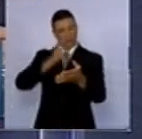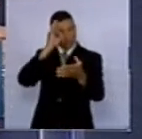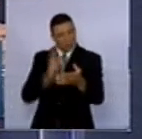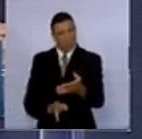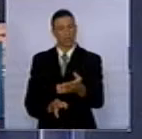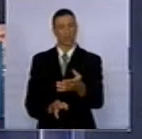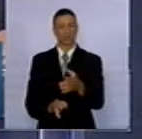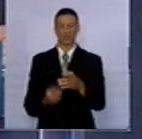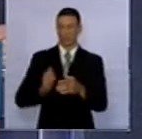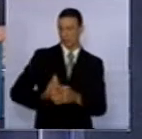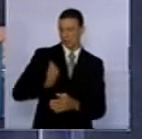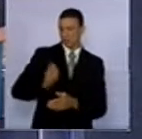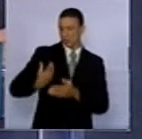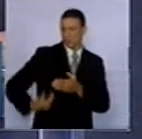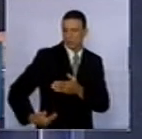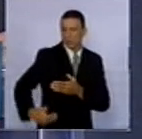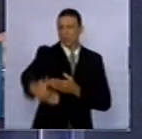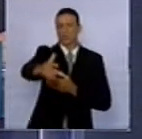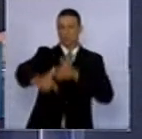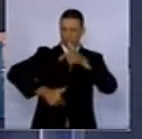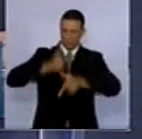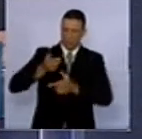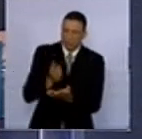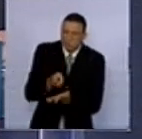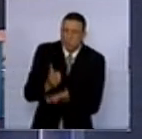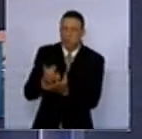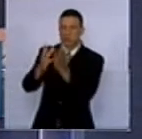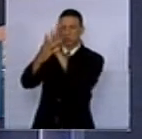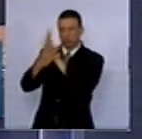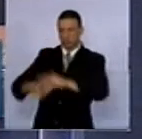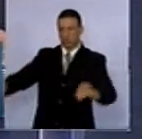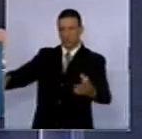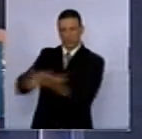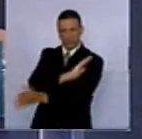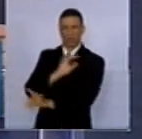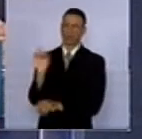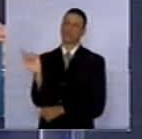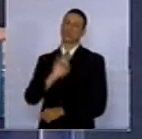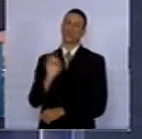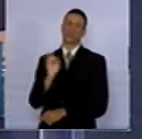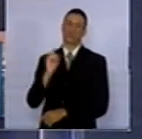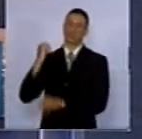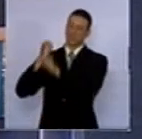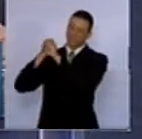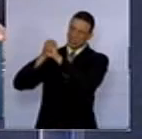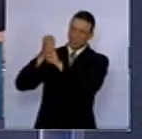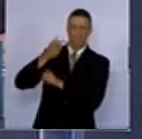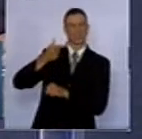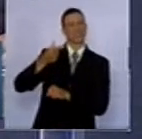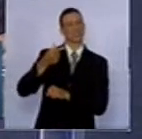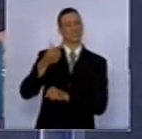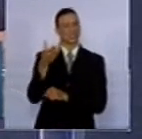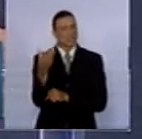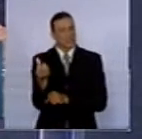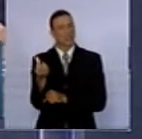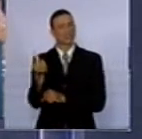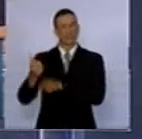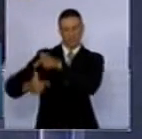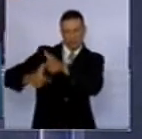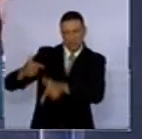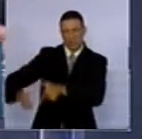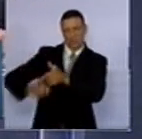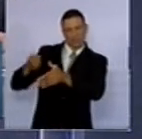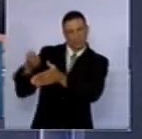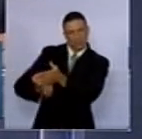nós queremos sobreviver nós somos um grupo de 76 anos de história um grupo que tem crescido que tem Brigado por esse país que tem